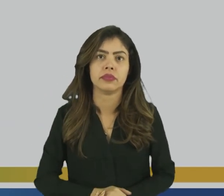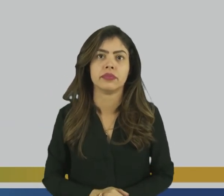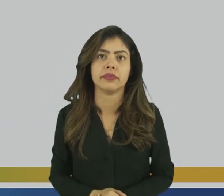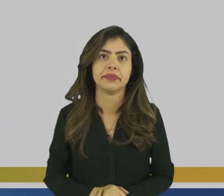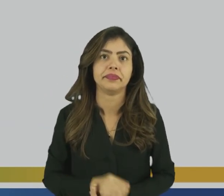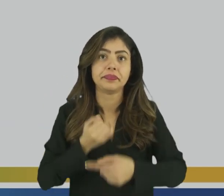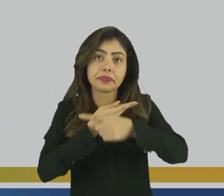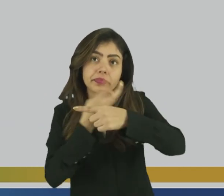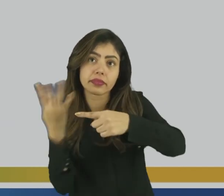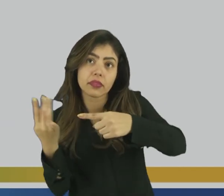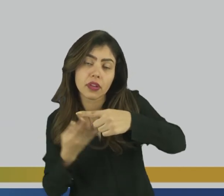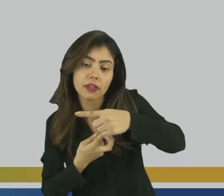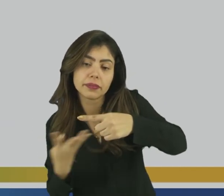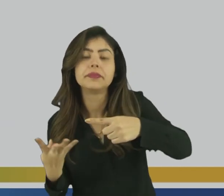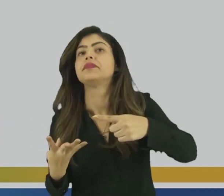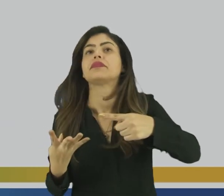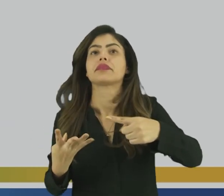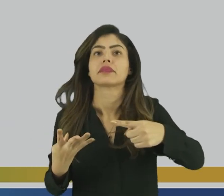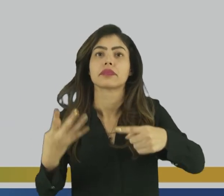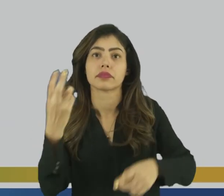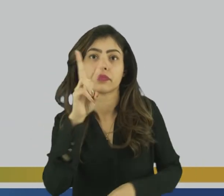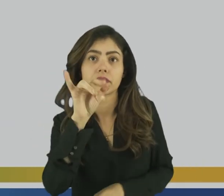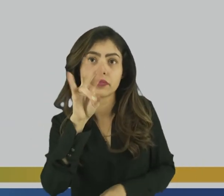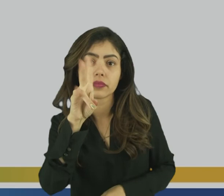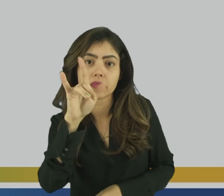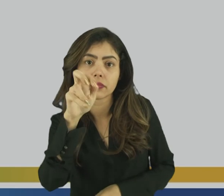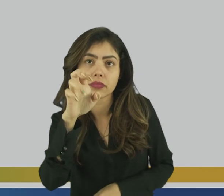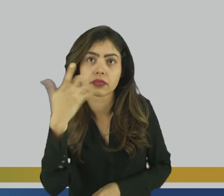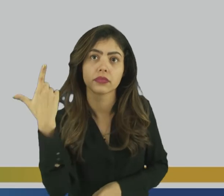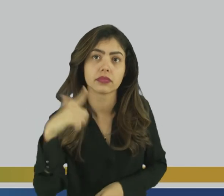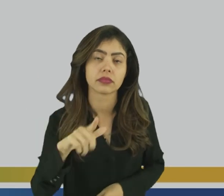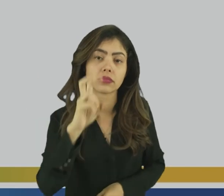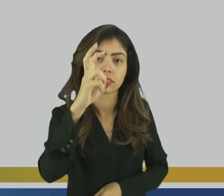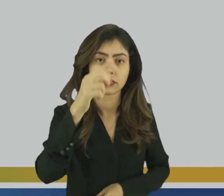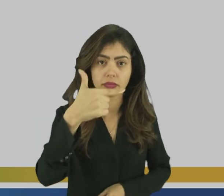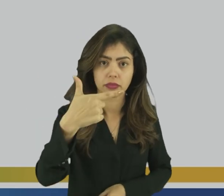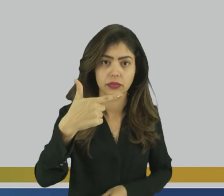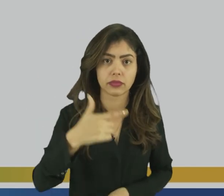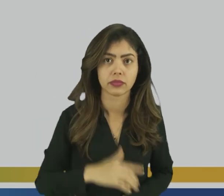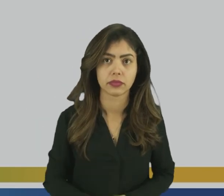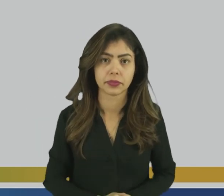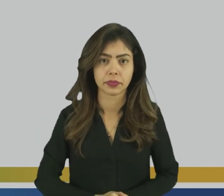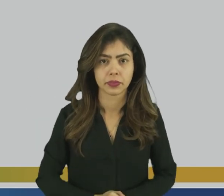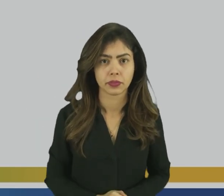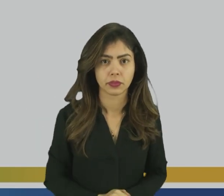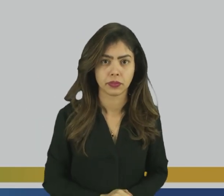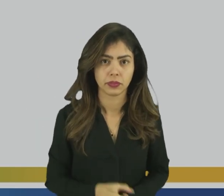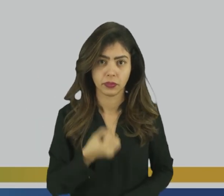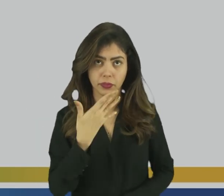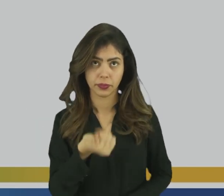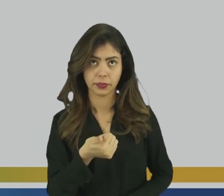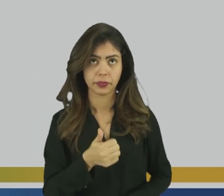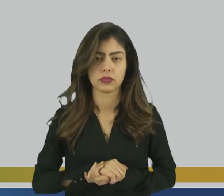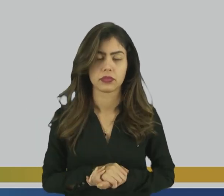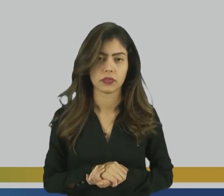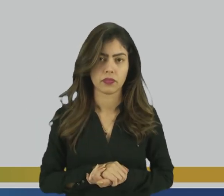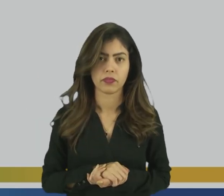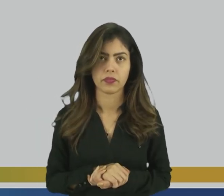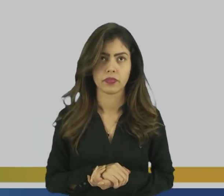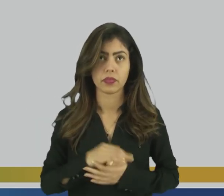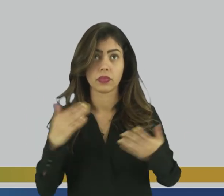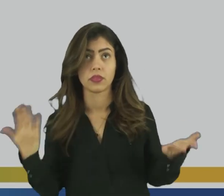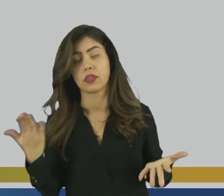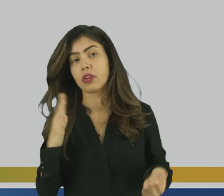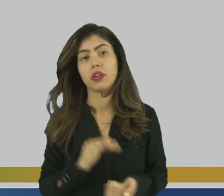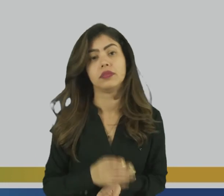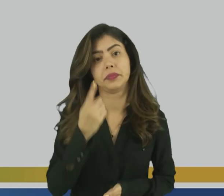12avos. Ou seja, a fração que Viviane ganhou é 5 12avos. Beleza? Então,